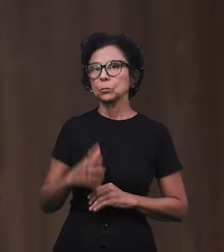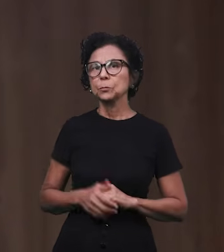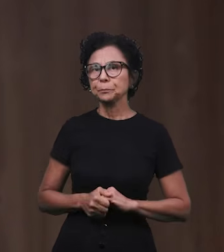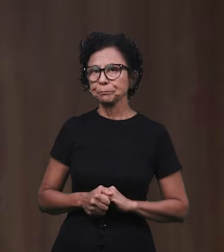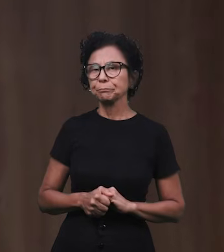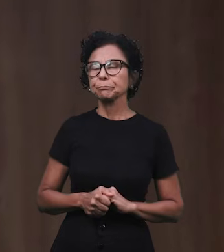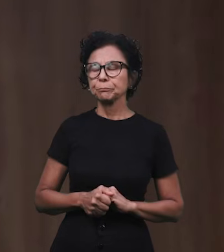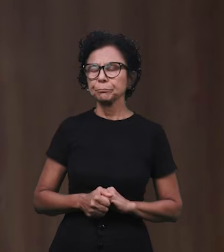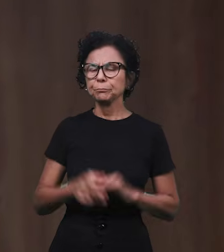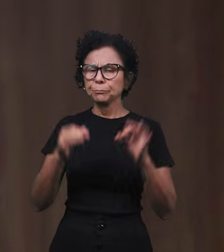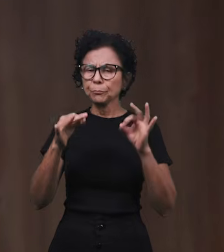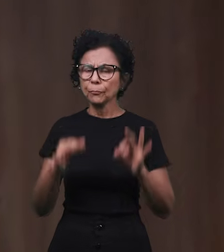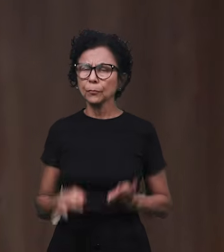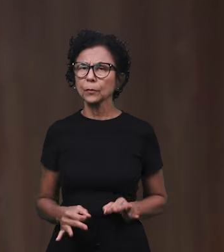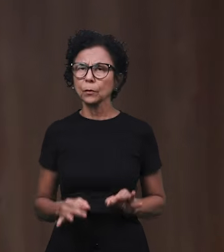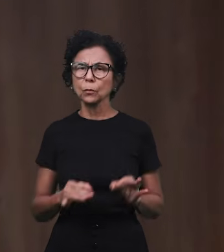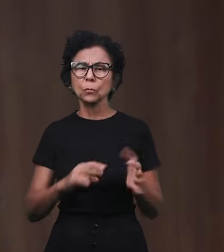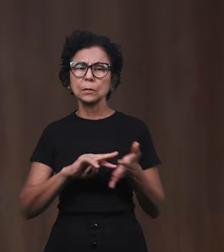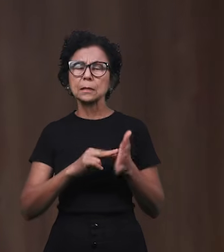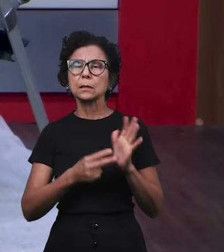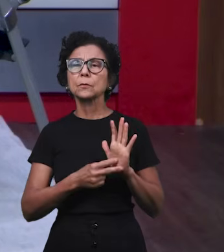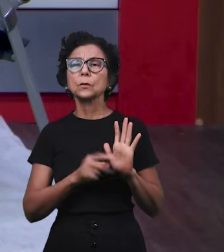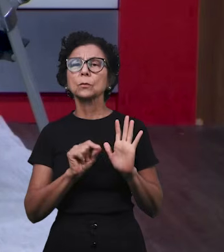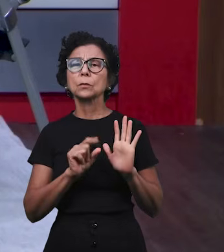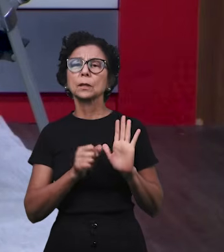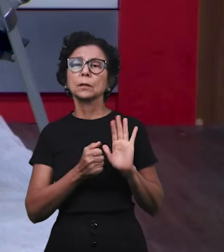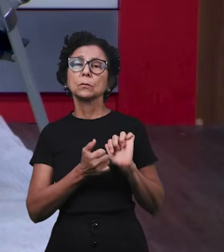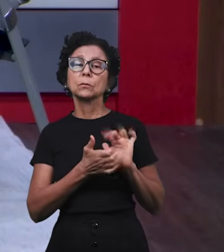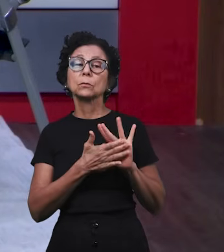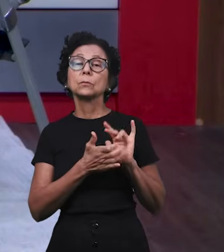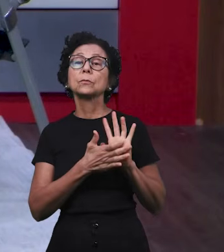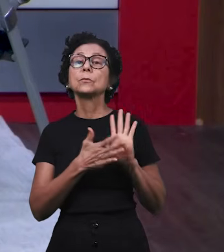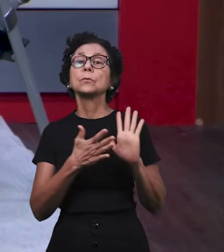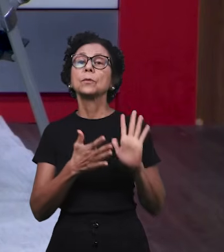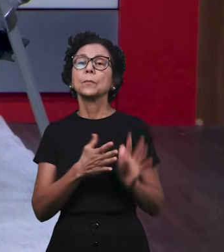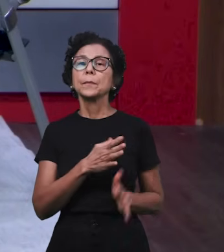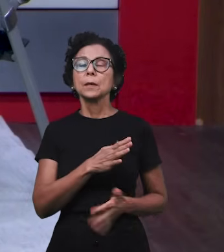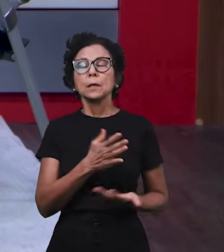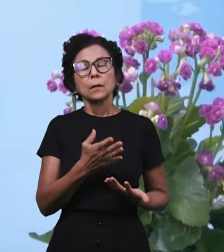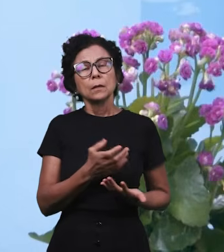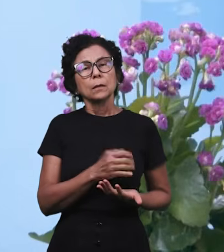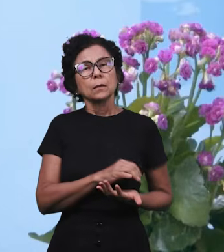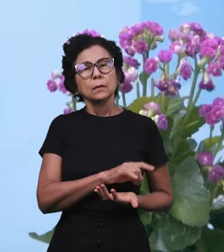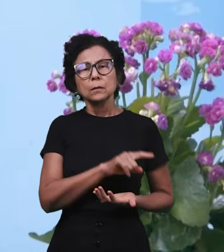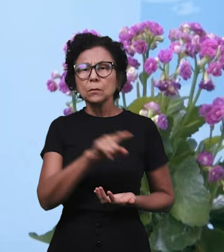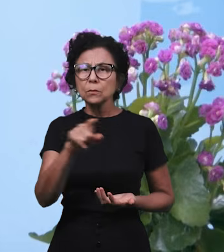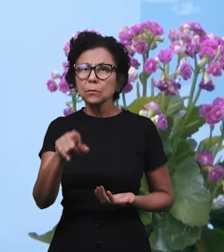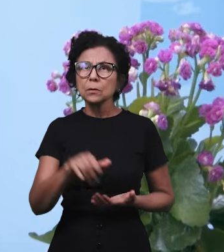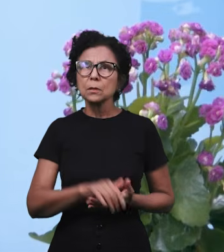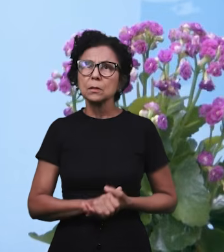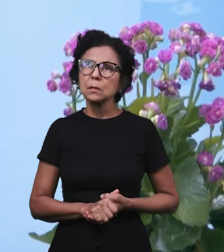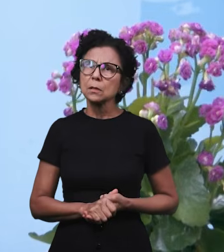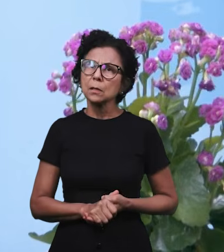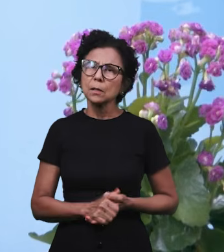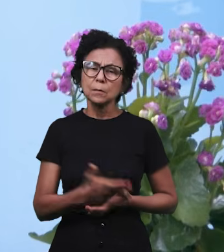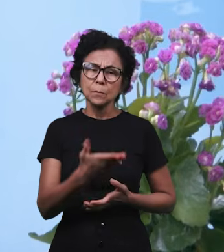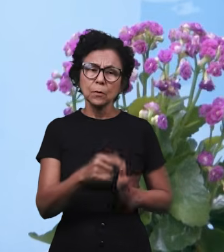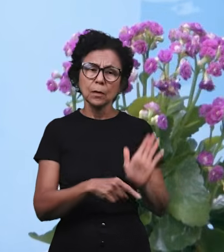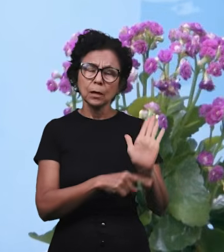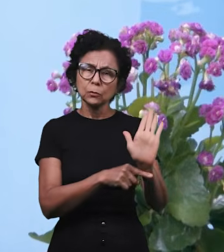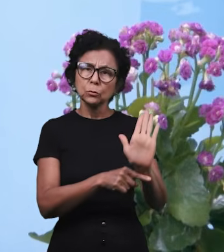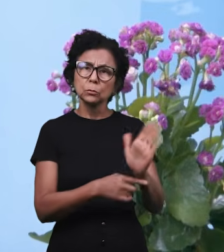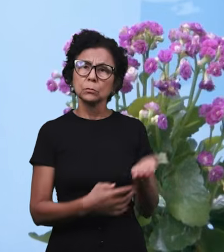pelo louvor, o que o louvor está querendo dizer. Exatamente. Então, só para confortar os irmãos, trazer um pouco de conforto, porque é